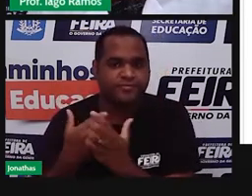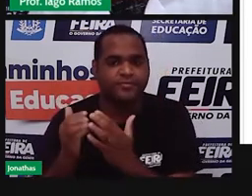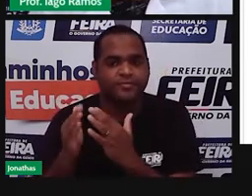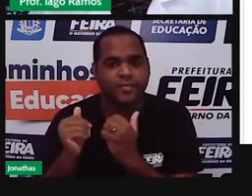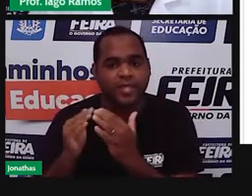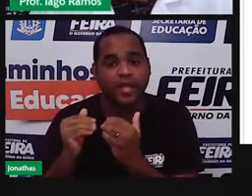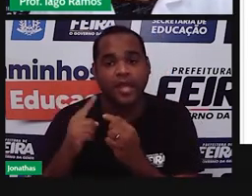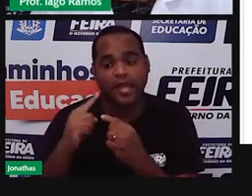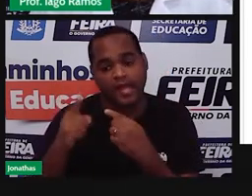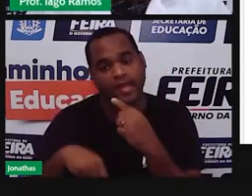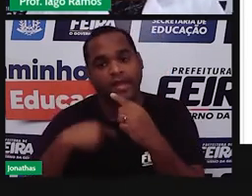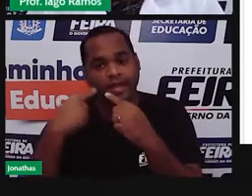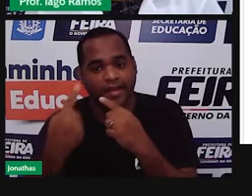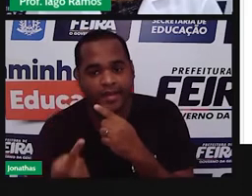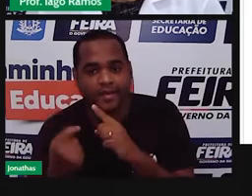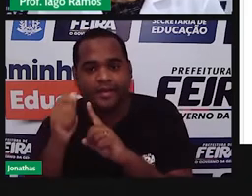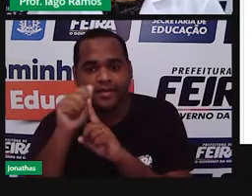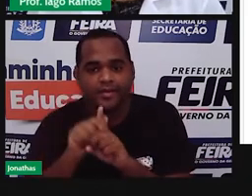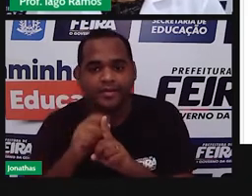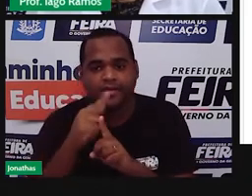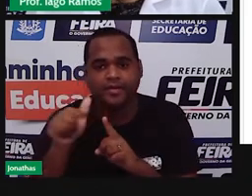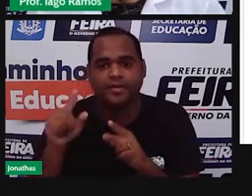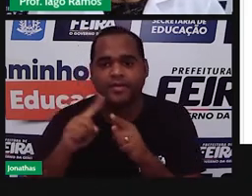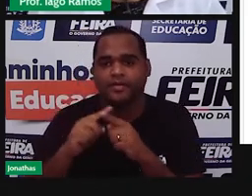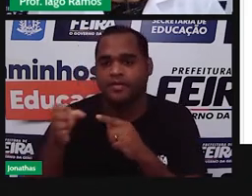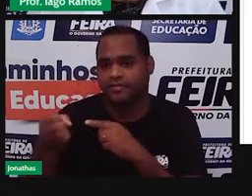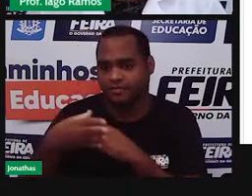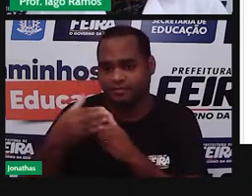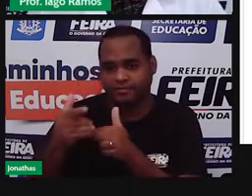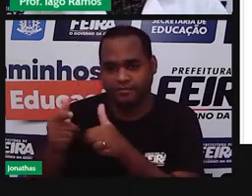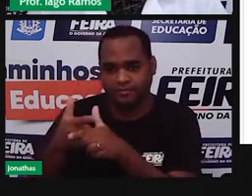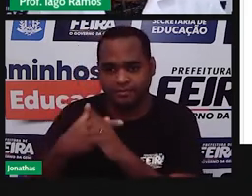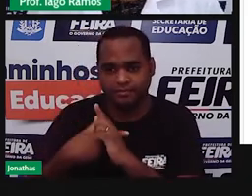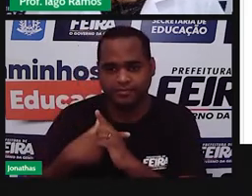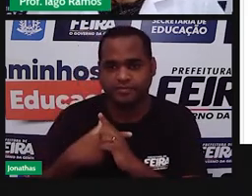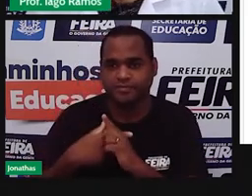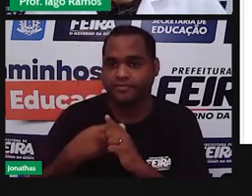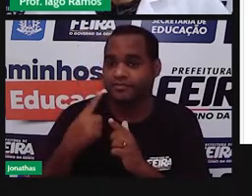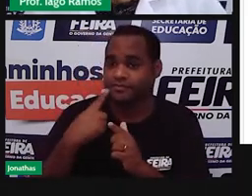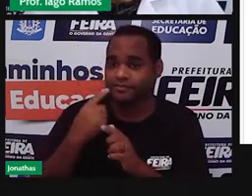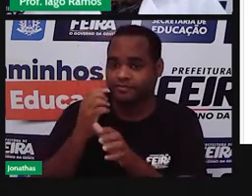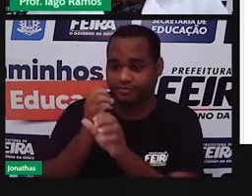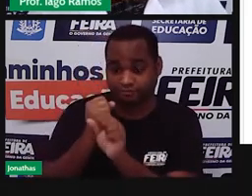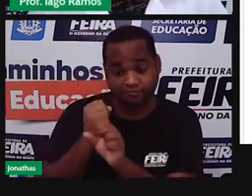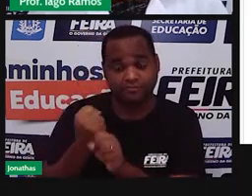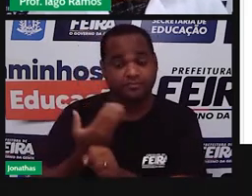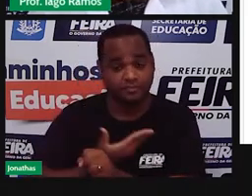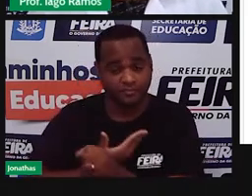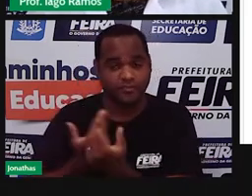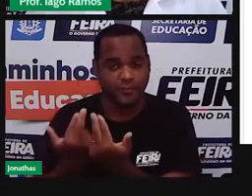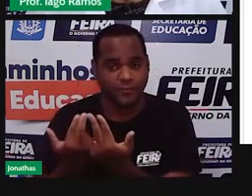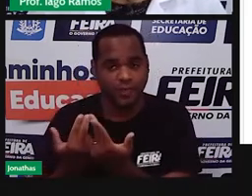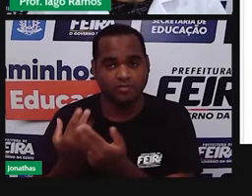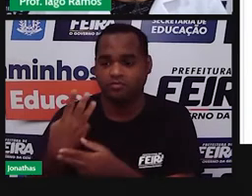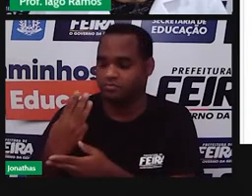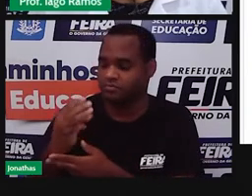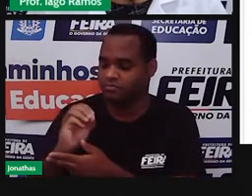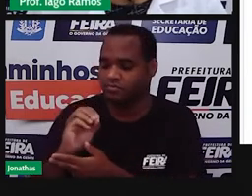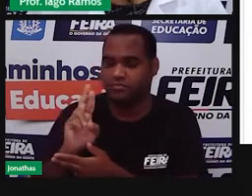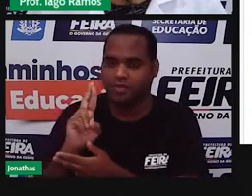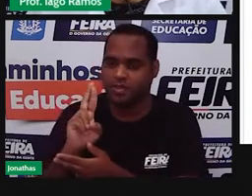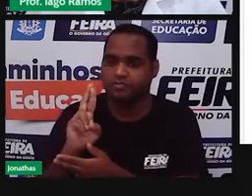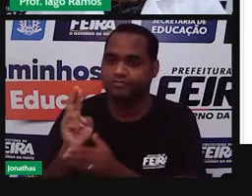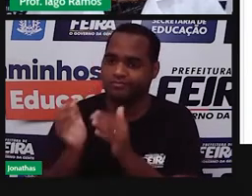No mês seguinte, fiz um novo empréstimo com o mesmo amigo no valor de